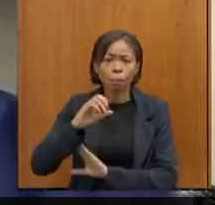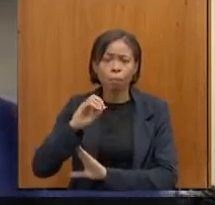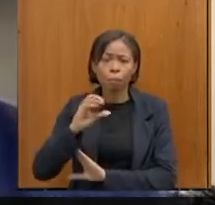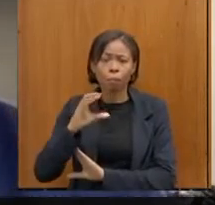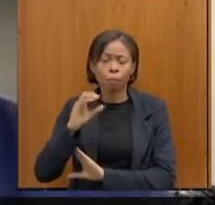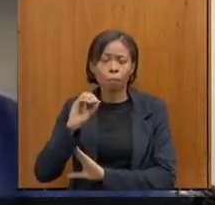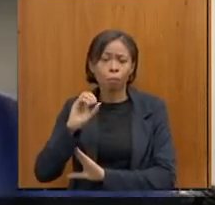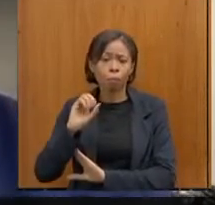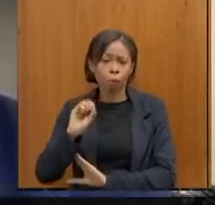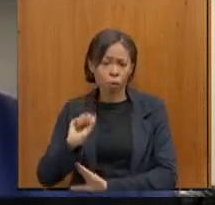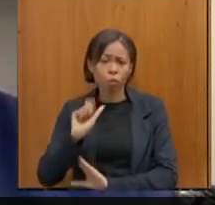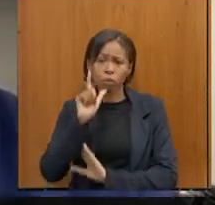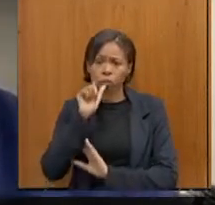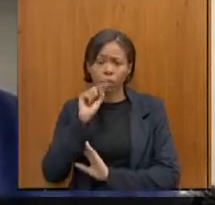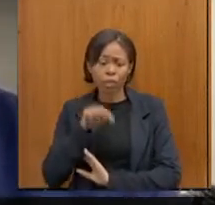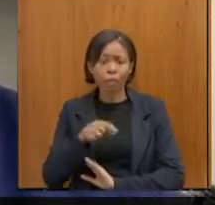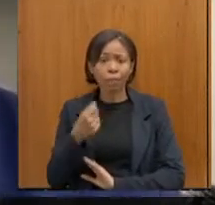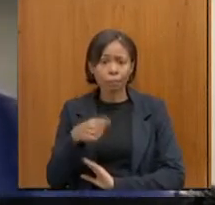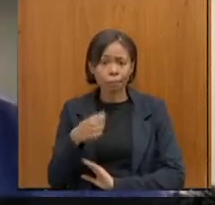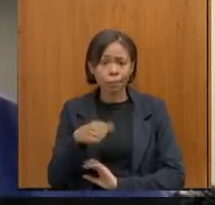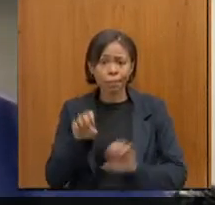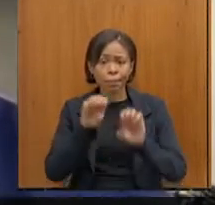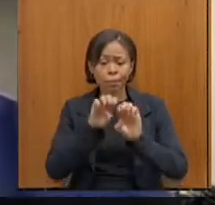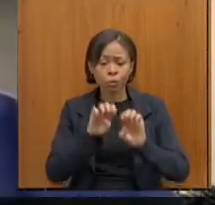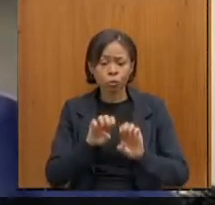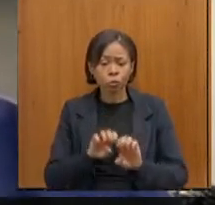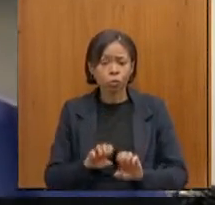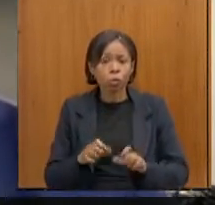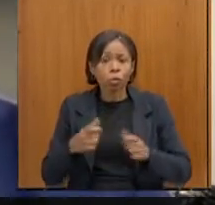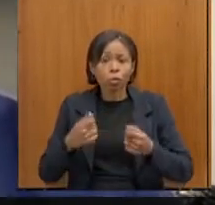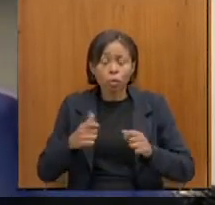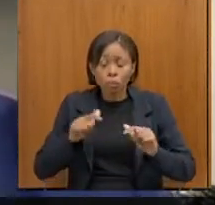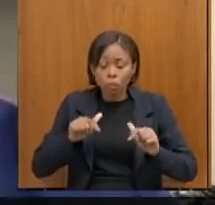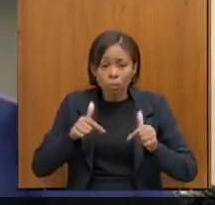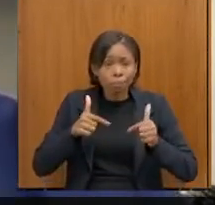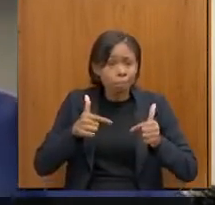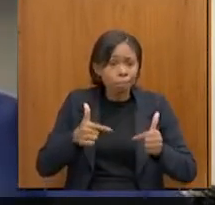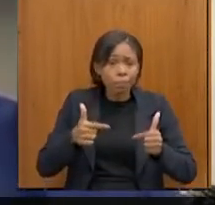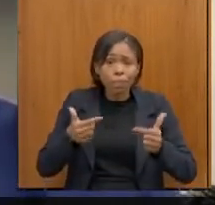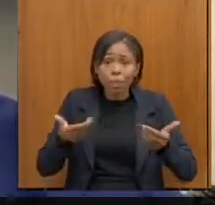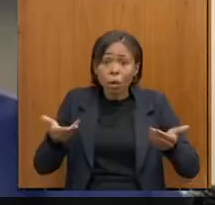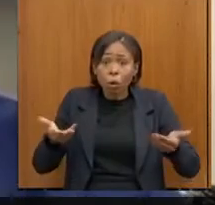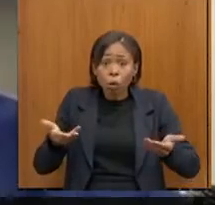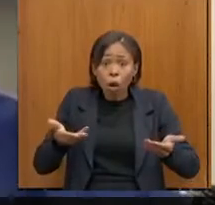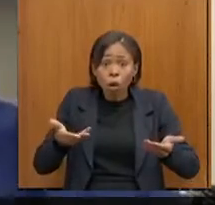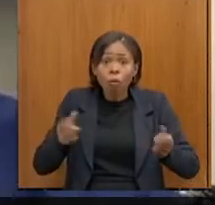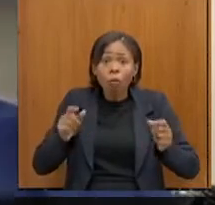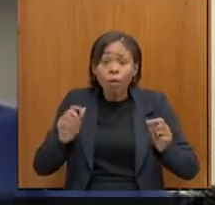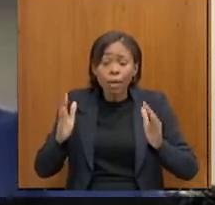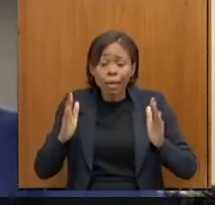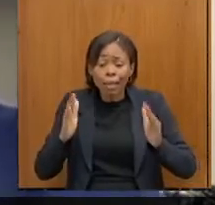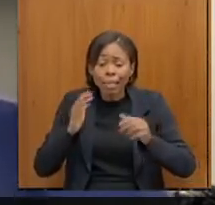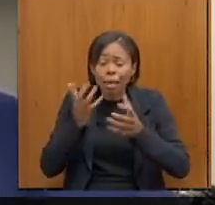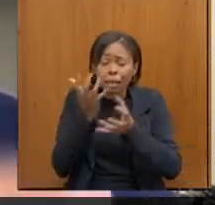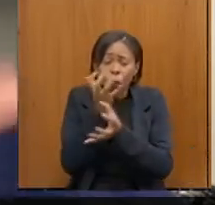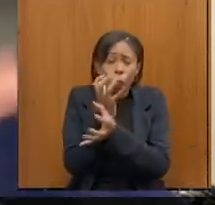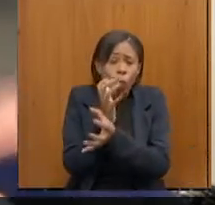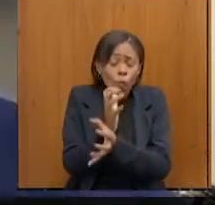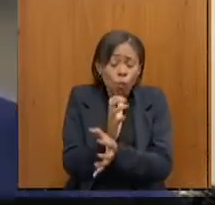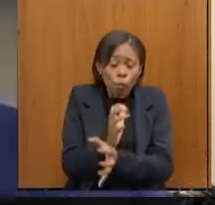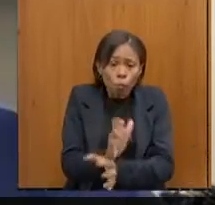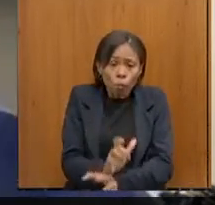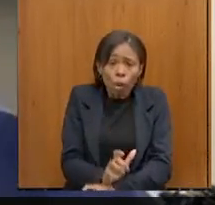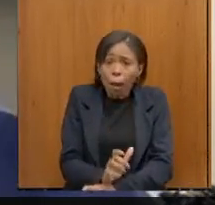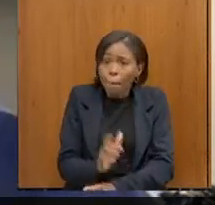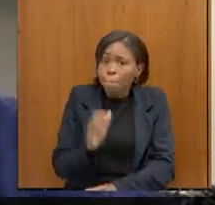ser equipada nós precisamos dessas coisas nós estamos enfrentando Fernando a maior seca da história do norte de Minas os rios estão